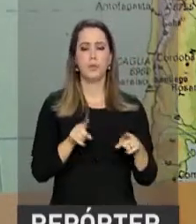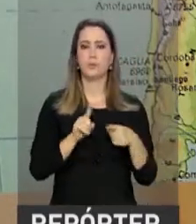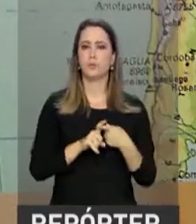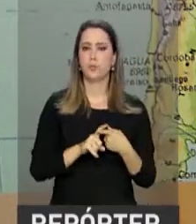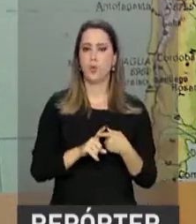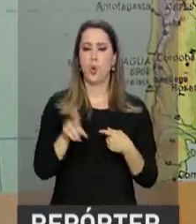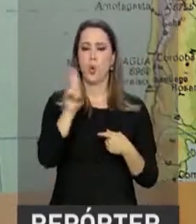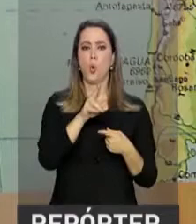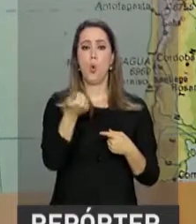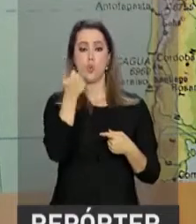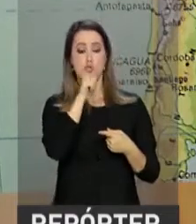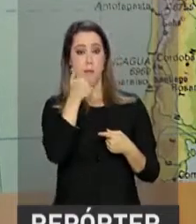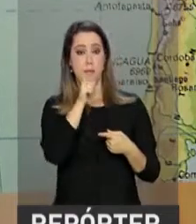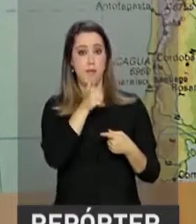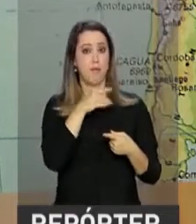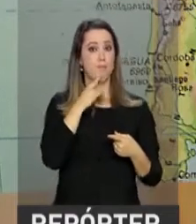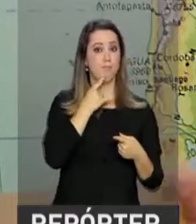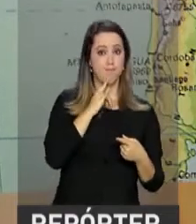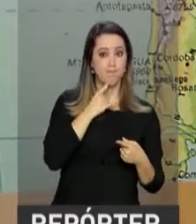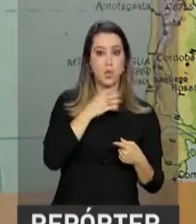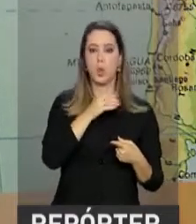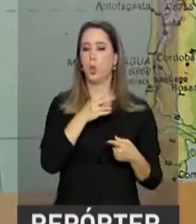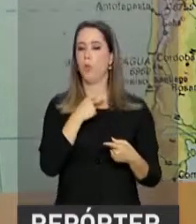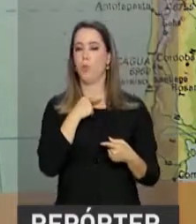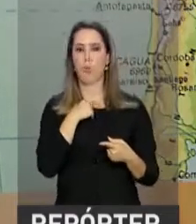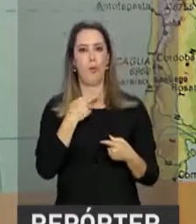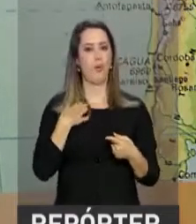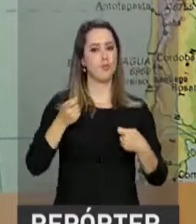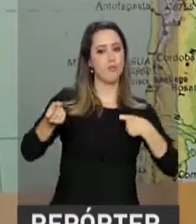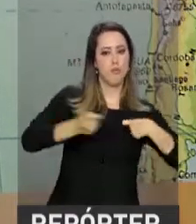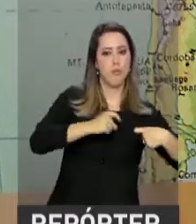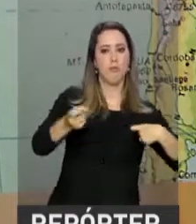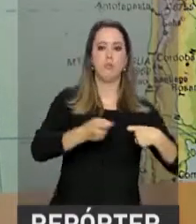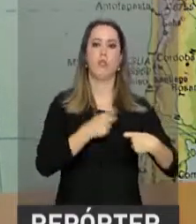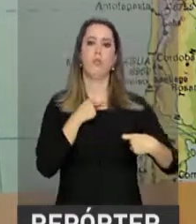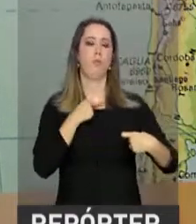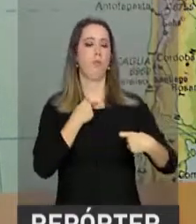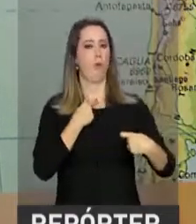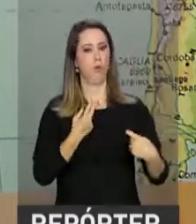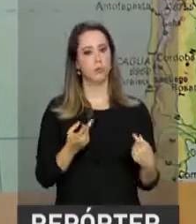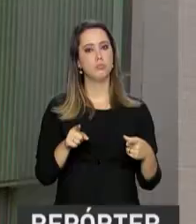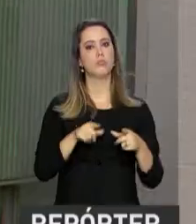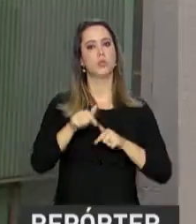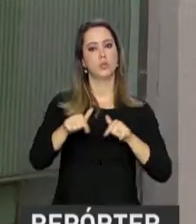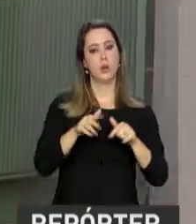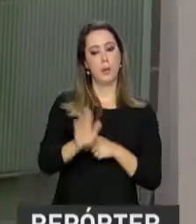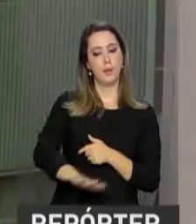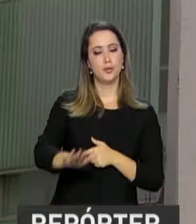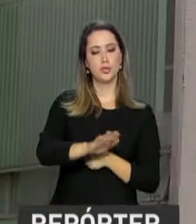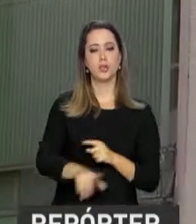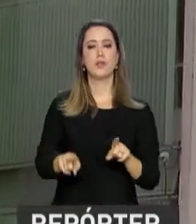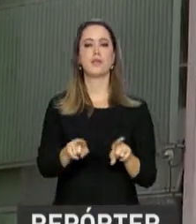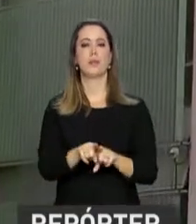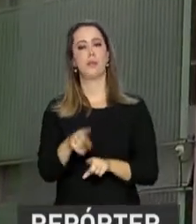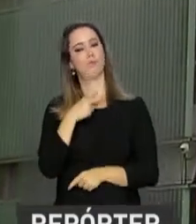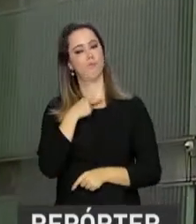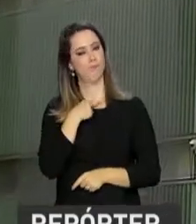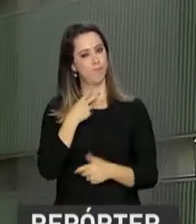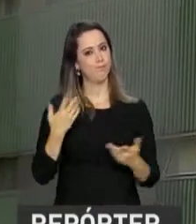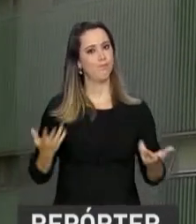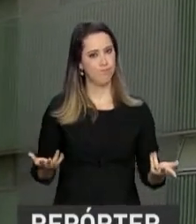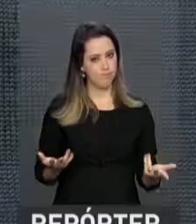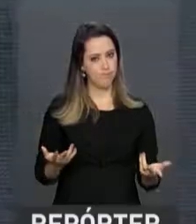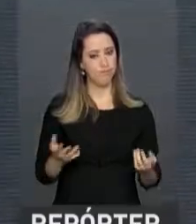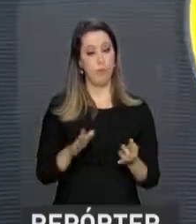o uso de bebidas alcoólicas à exploração sexual e também o trabalho infantil além dos ministérios do turismo e dos